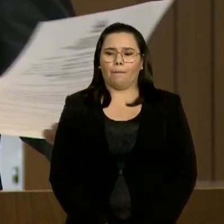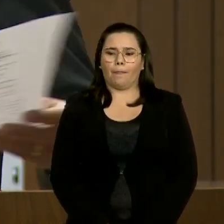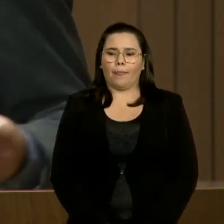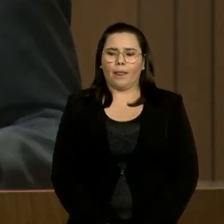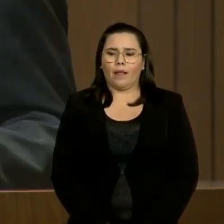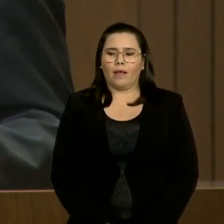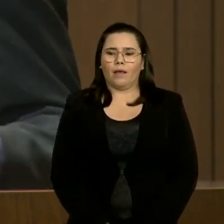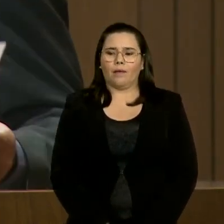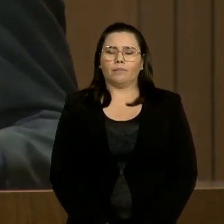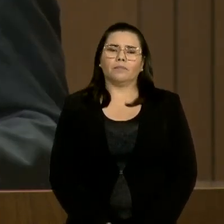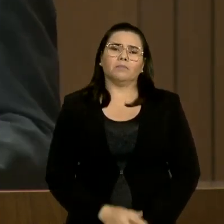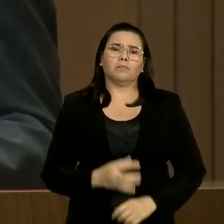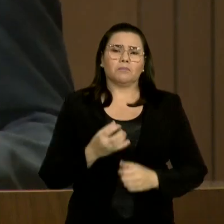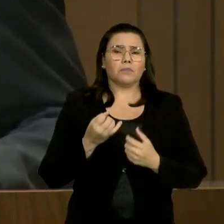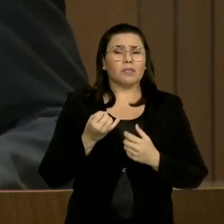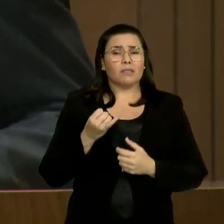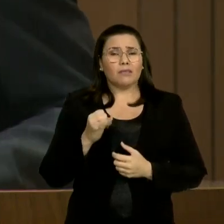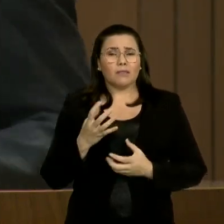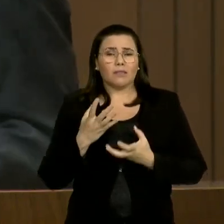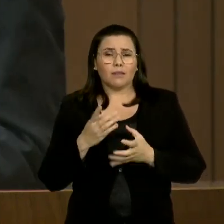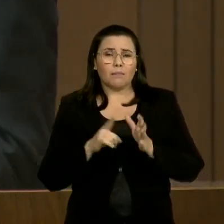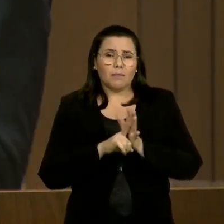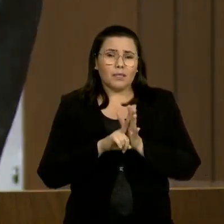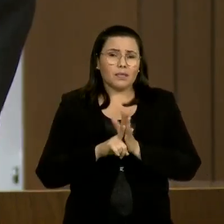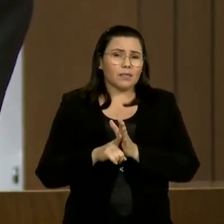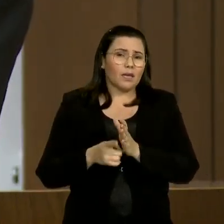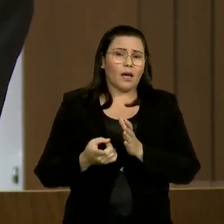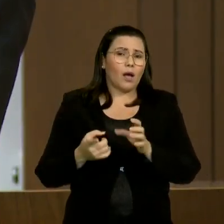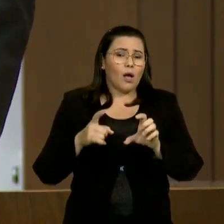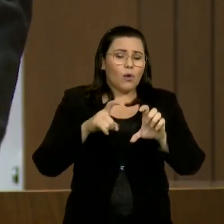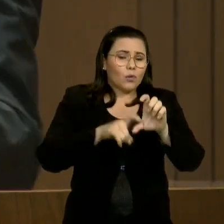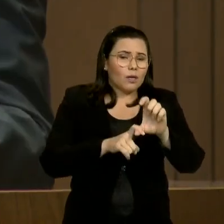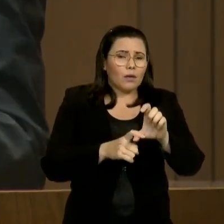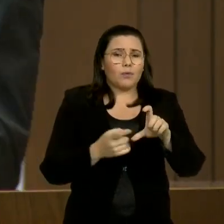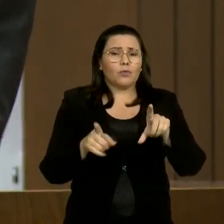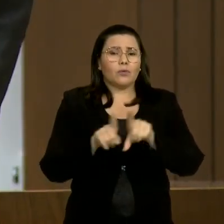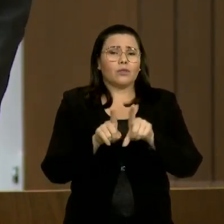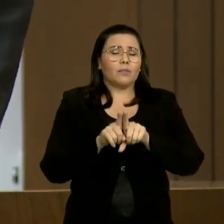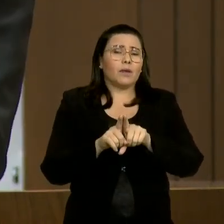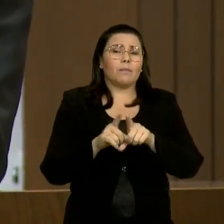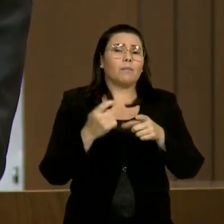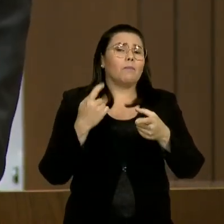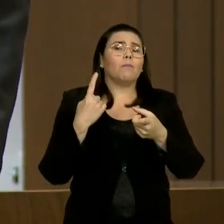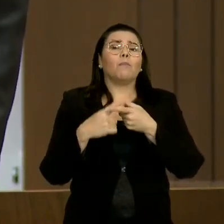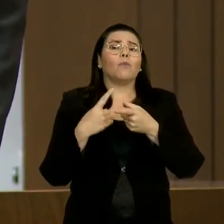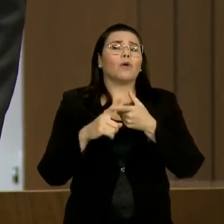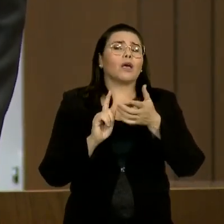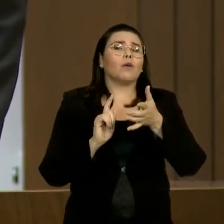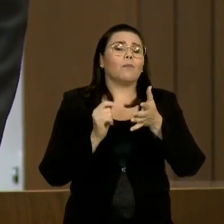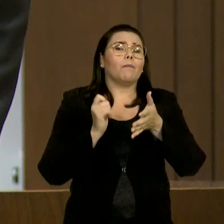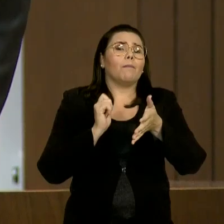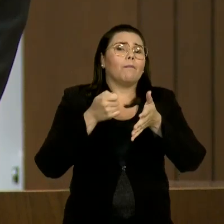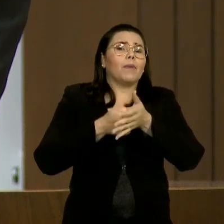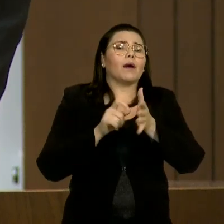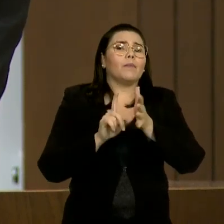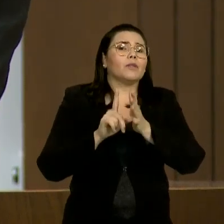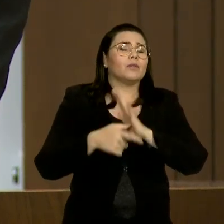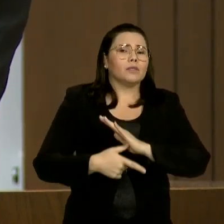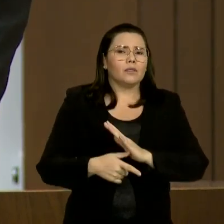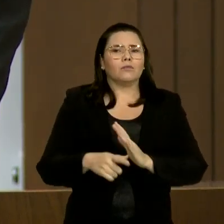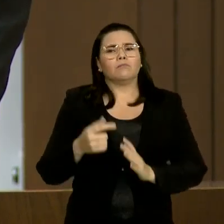pagamentos atrasados que a gente possa inclusive dialogar com o governo para fazer os